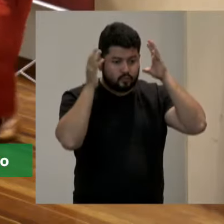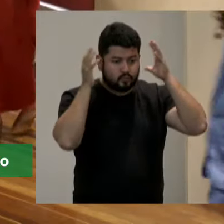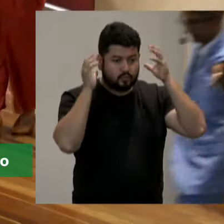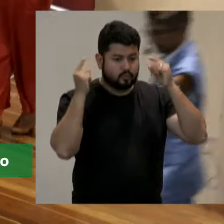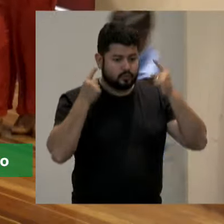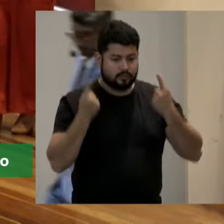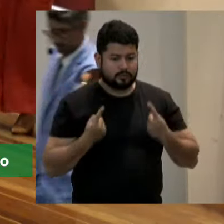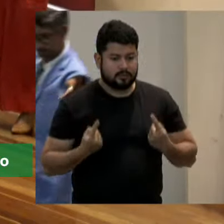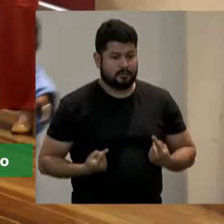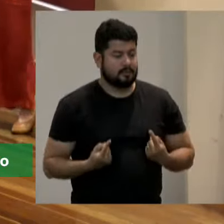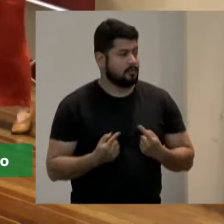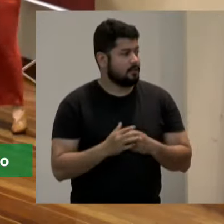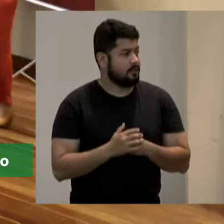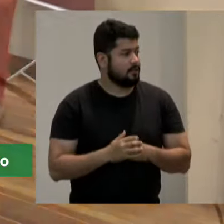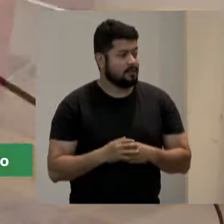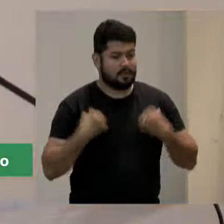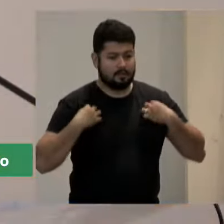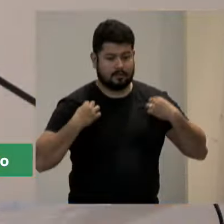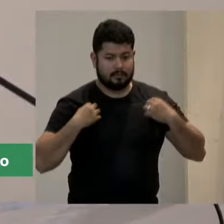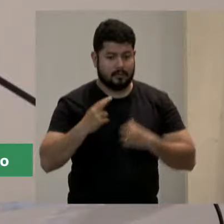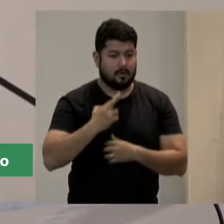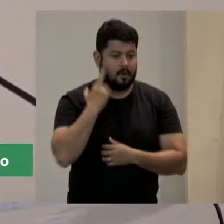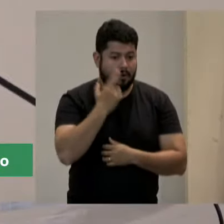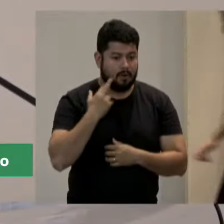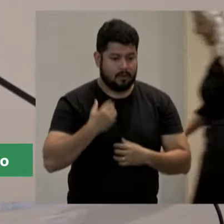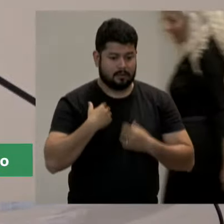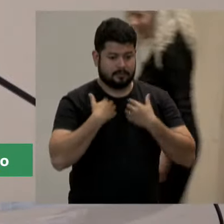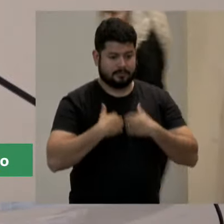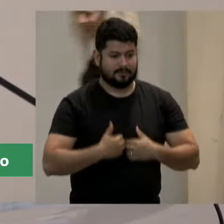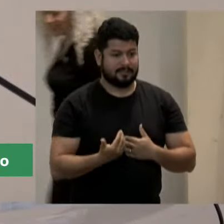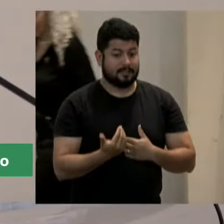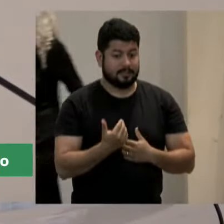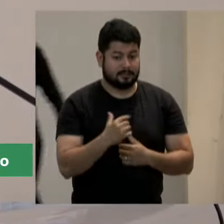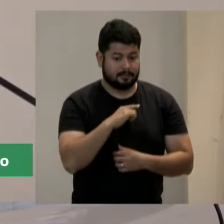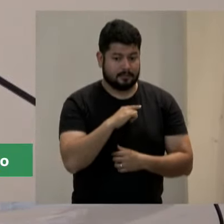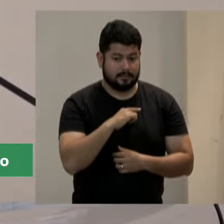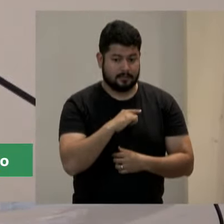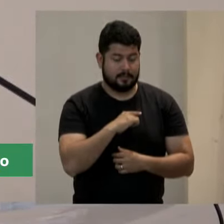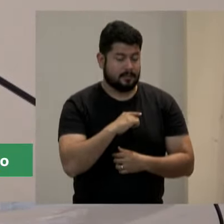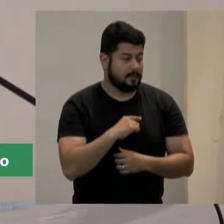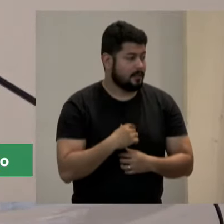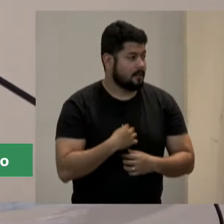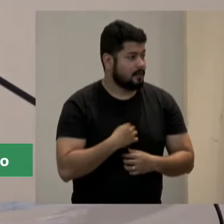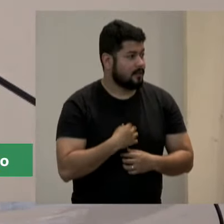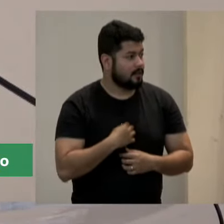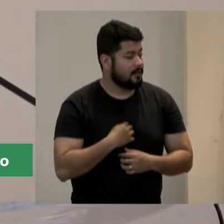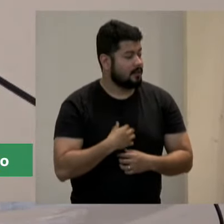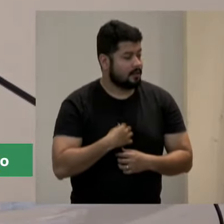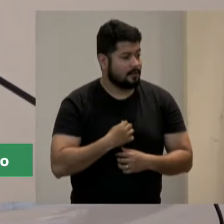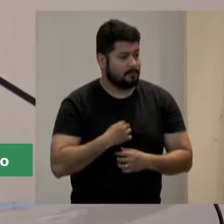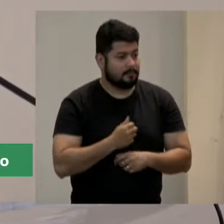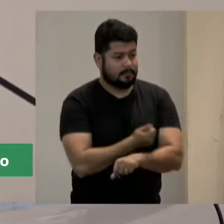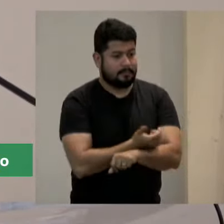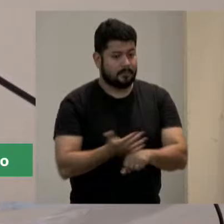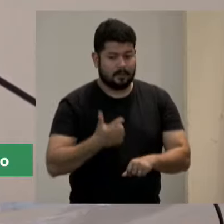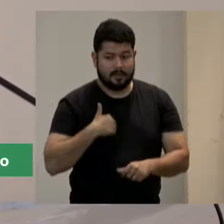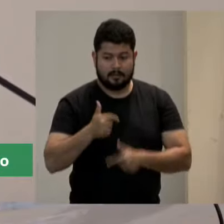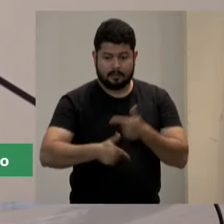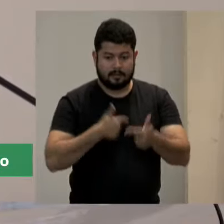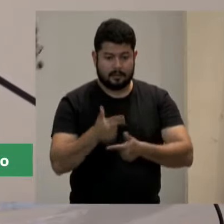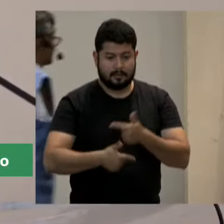Estou usando um blazer rosa, uma blusa branca. Meu nome é Leslie. Eu trabalho na Pró-Reitoria de